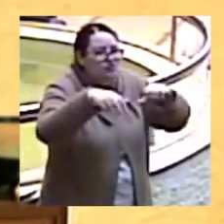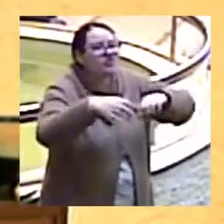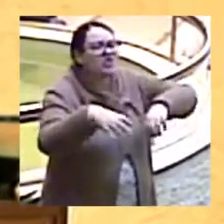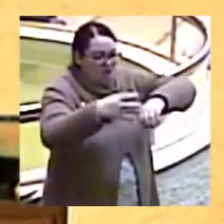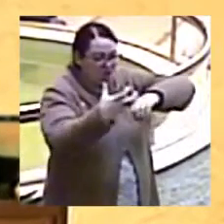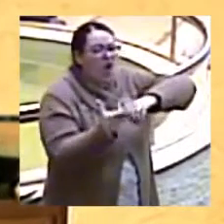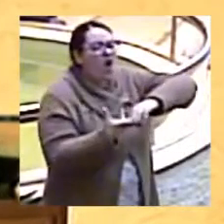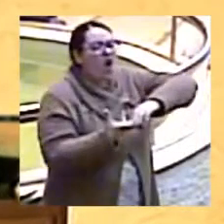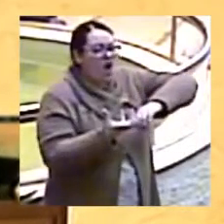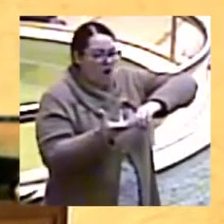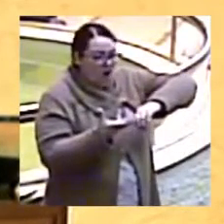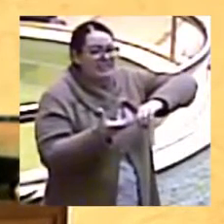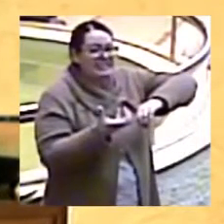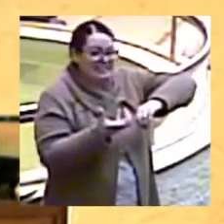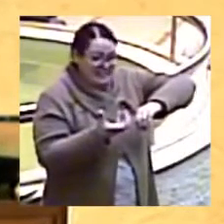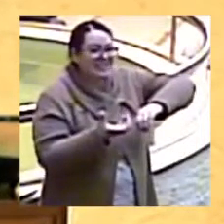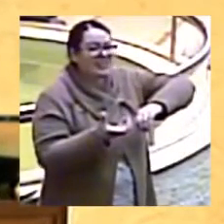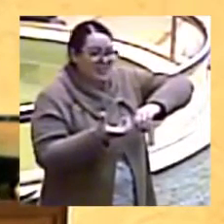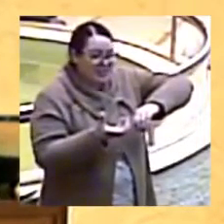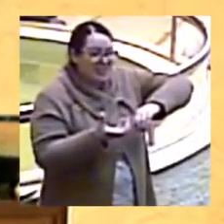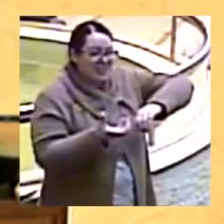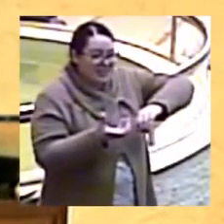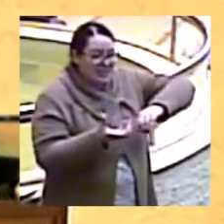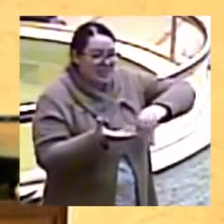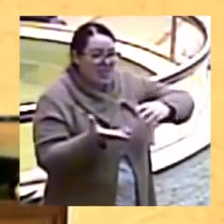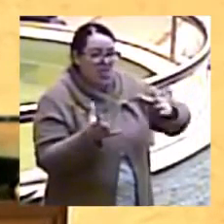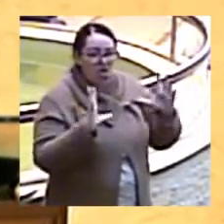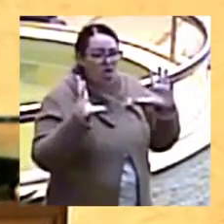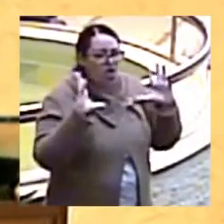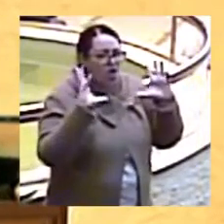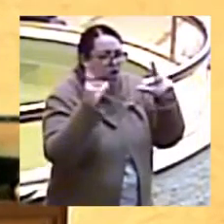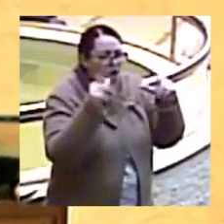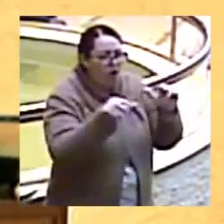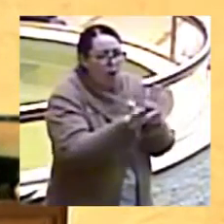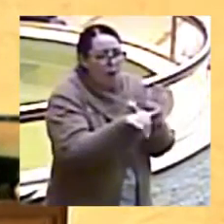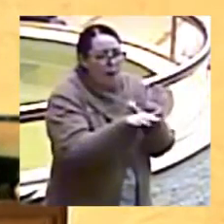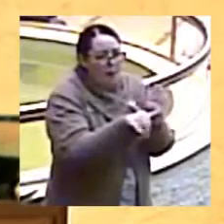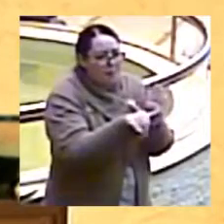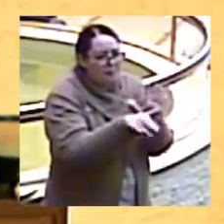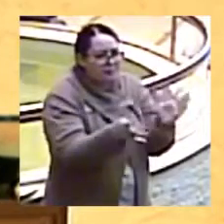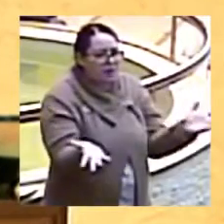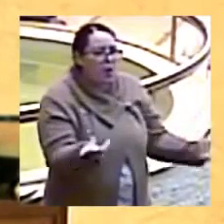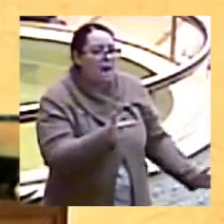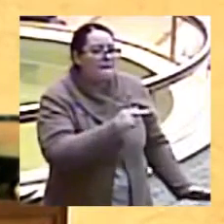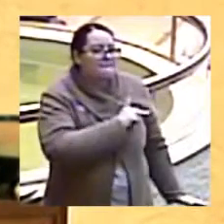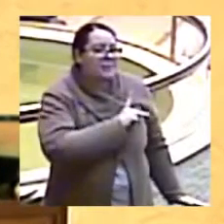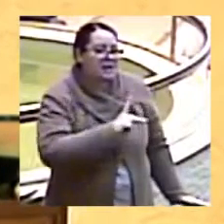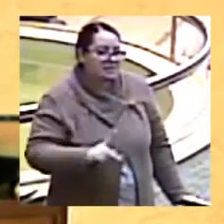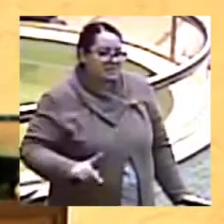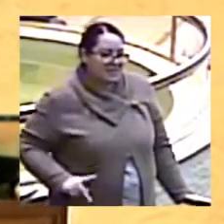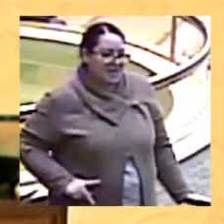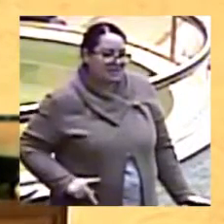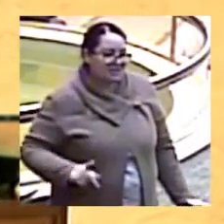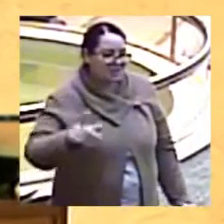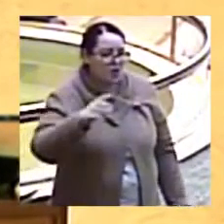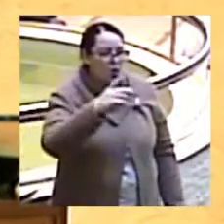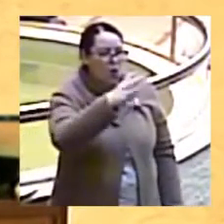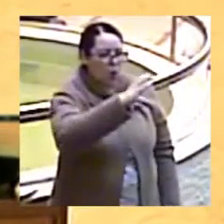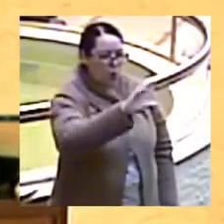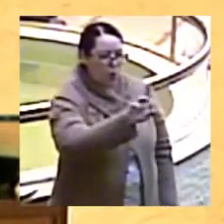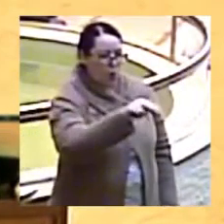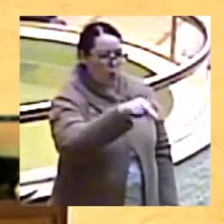então afastamento do presidente da Câmara, Eduardo Cunha, pelo Supremo Tribunal Federal.